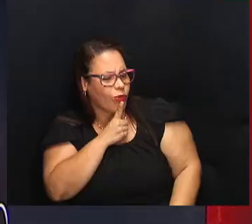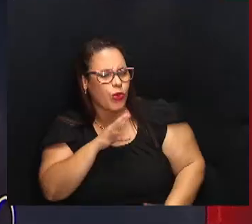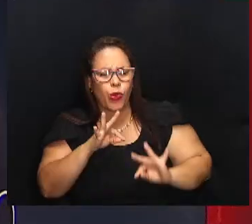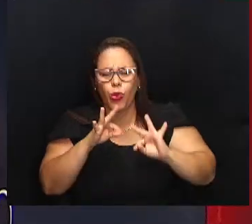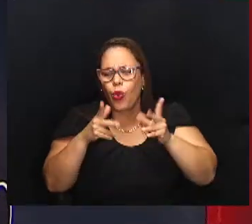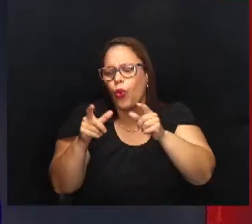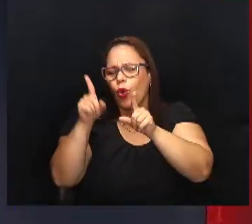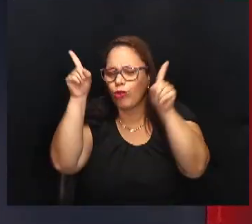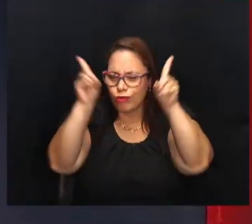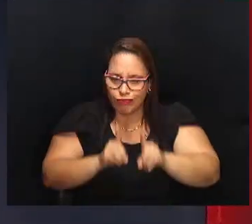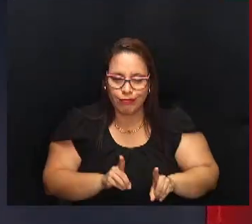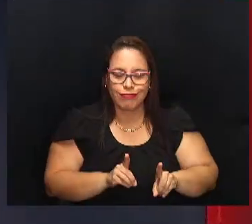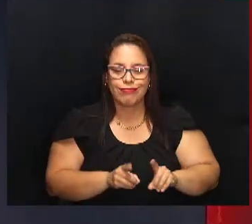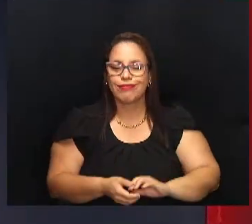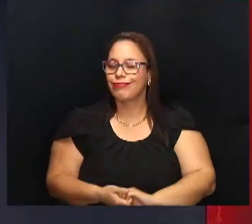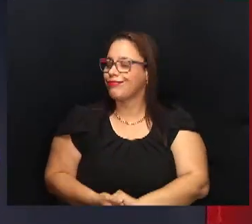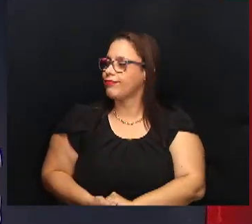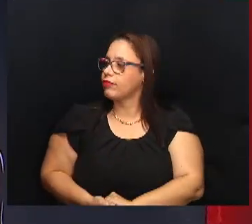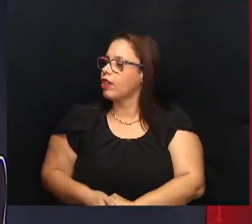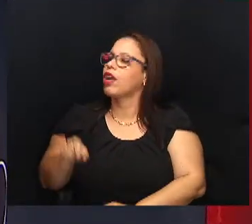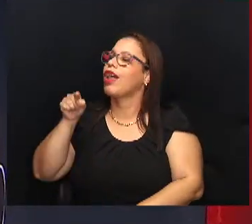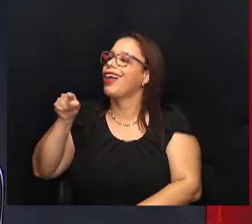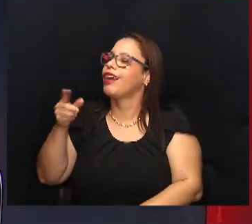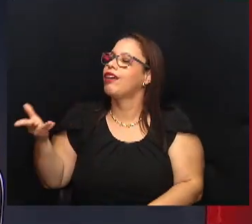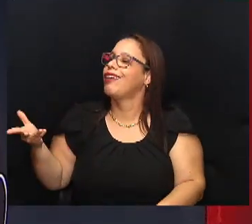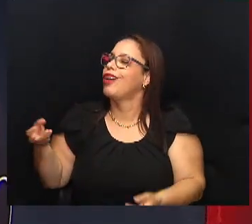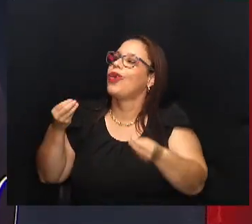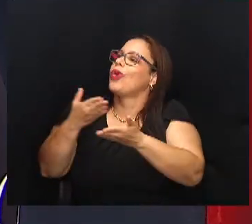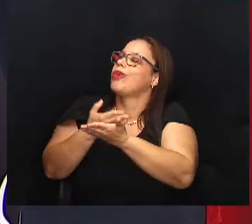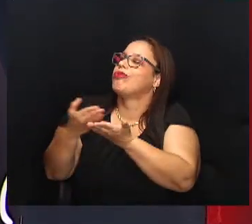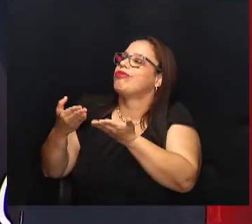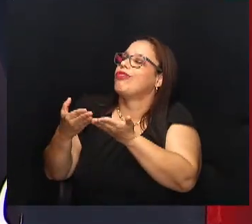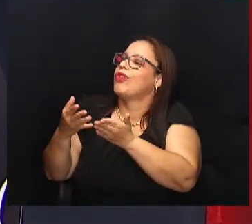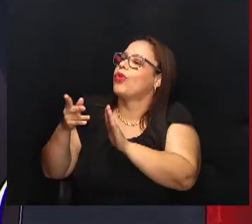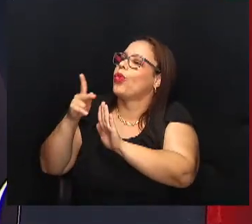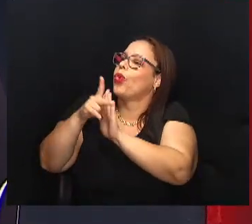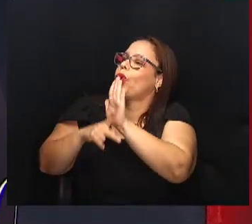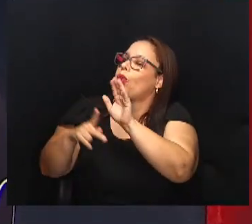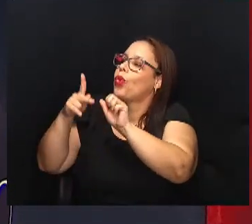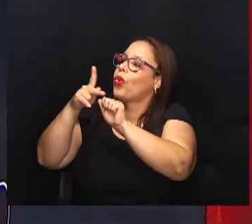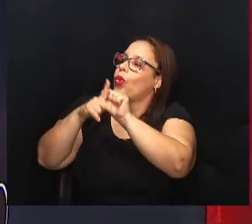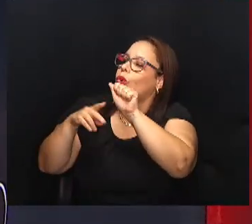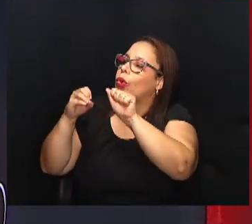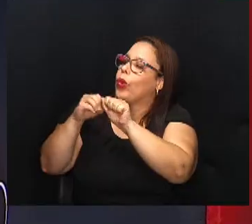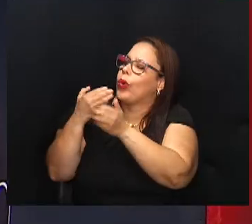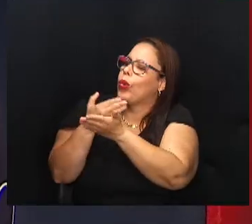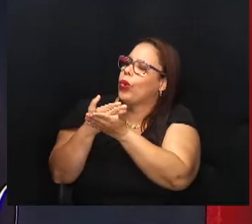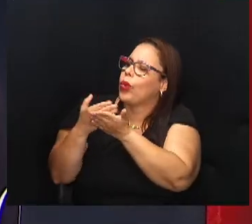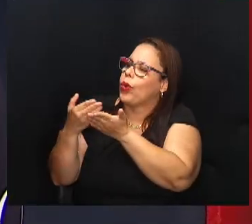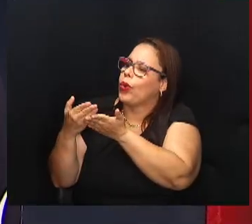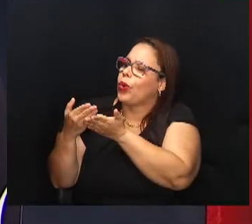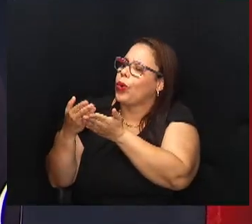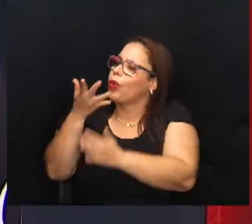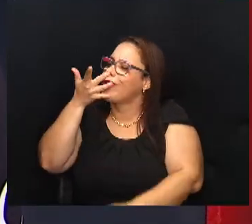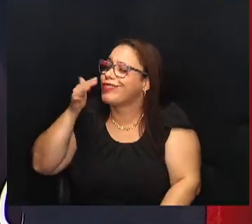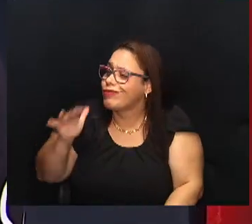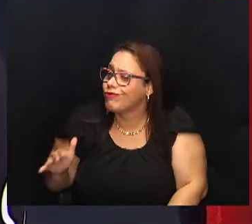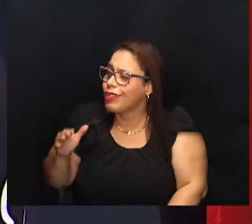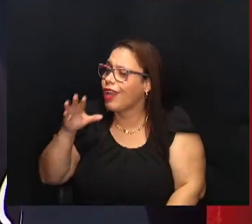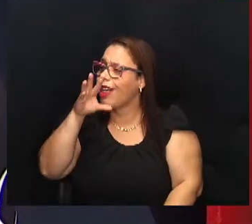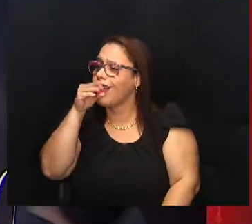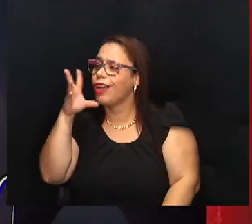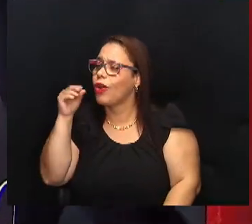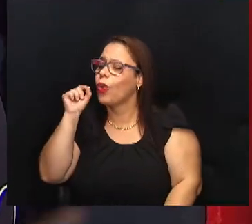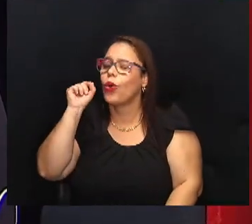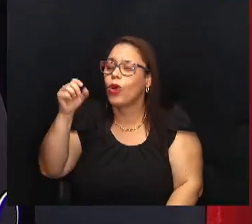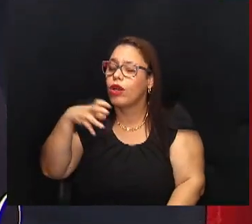as deficiências. E para você, quando começou no projeto, que começou a lidar com as crianças, adolescentes, o